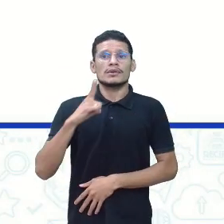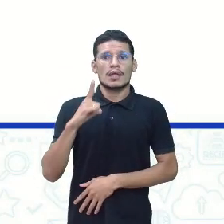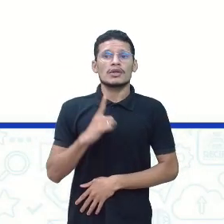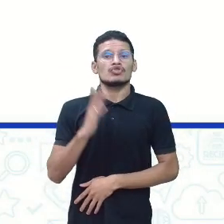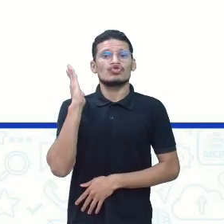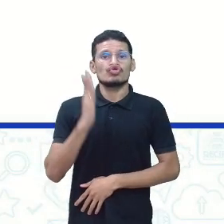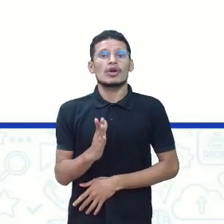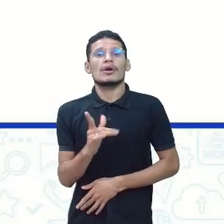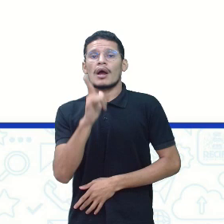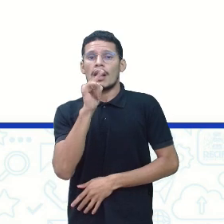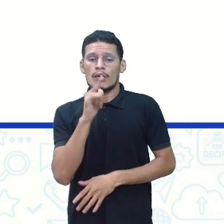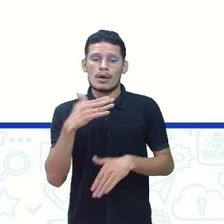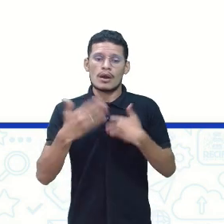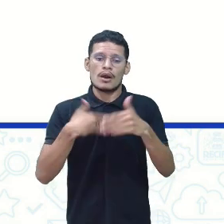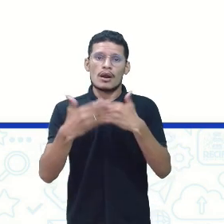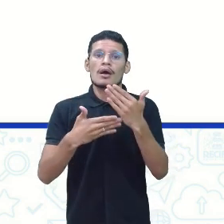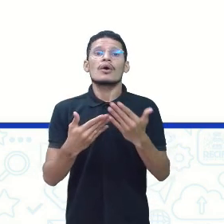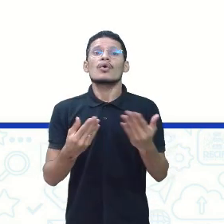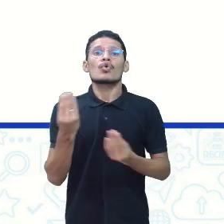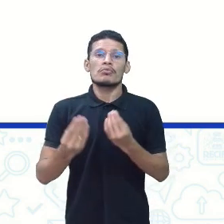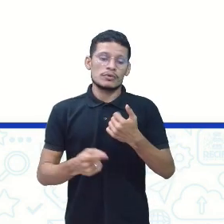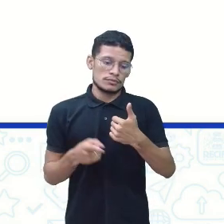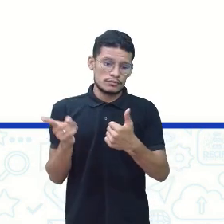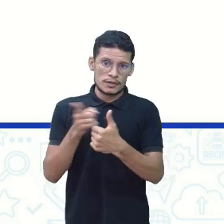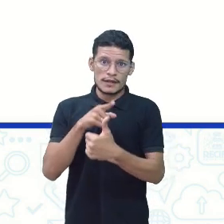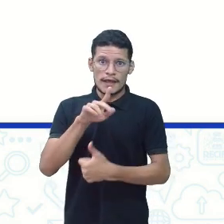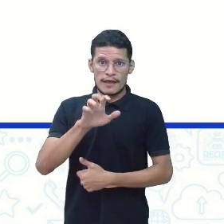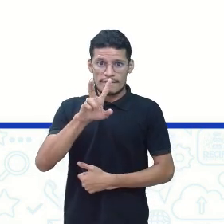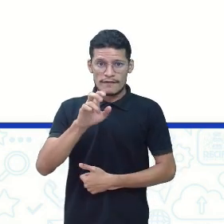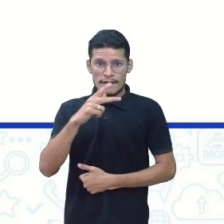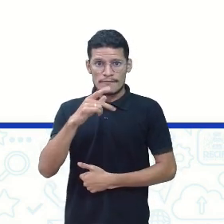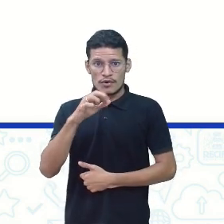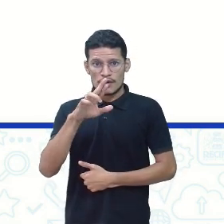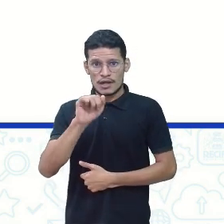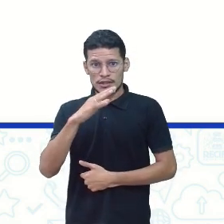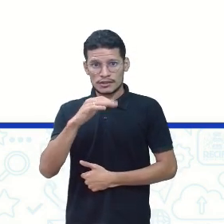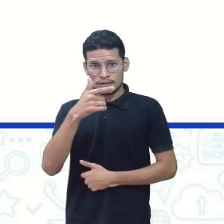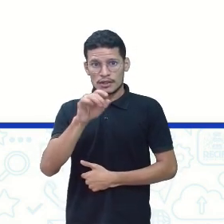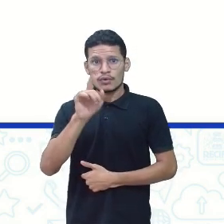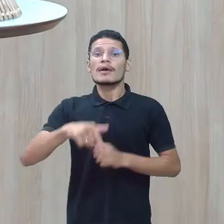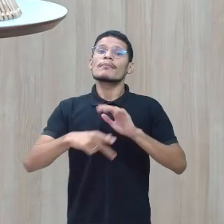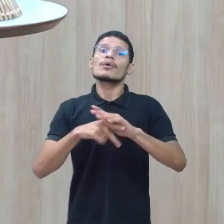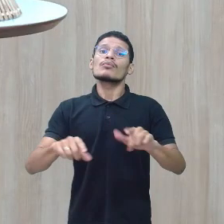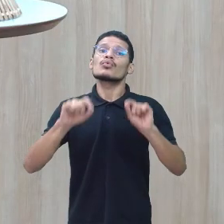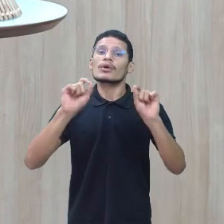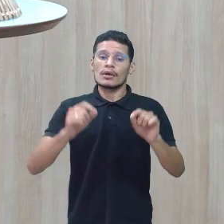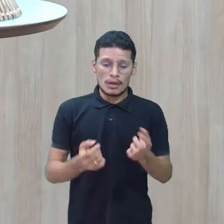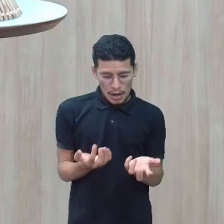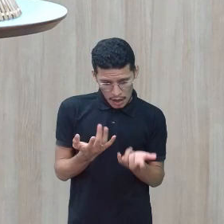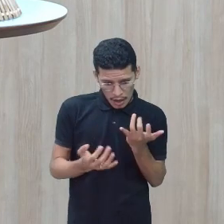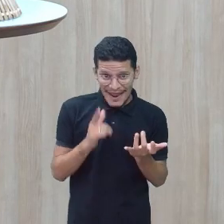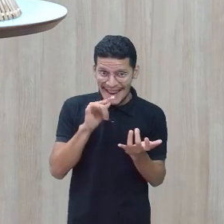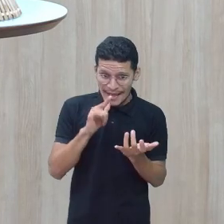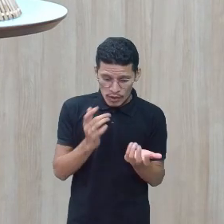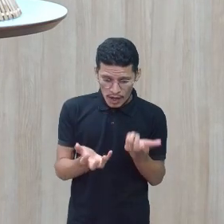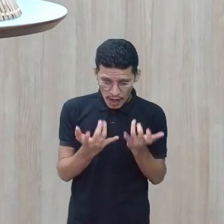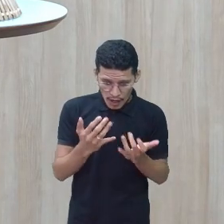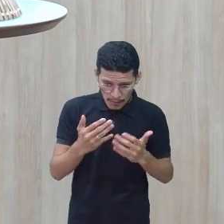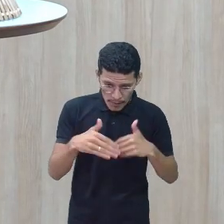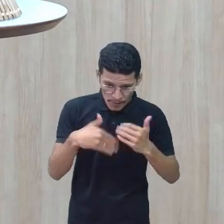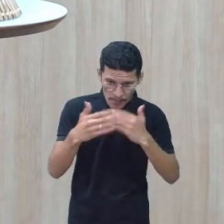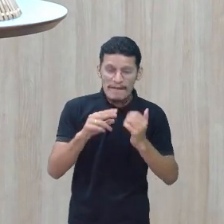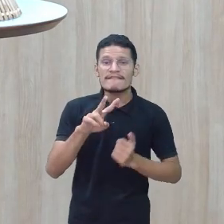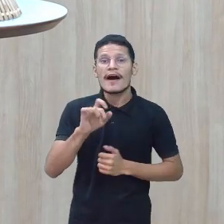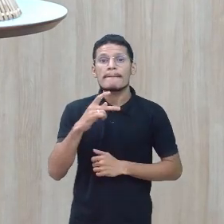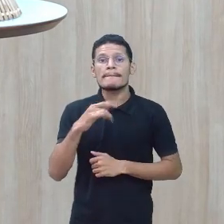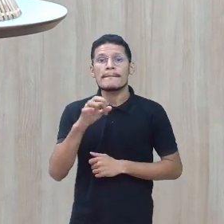que a água se desenvolva? A evaporação, que é a passagem do estado líquido para o estado de